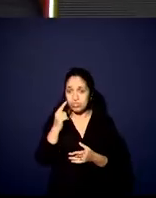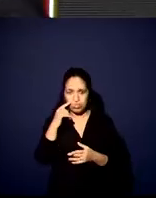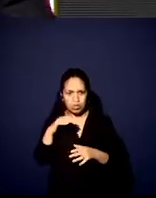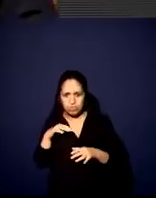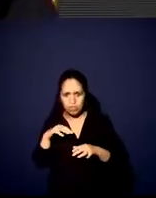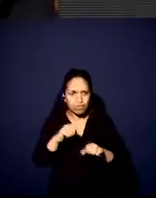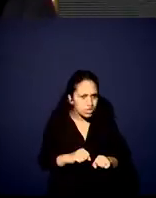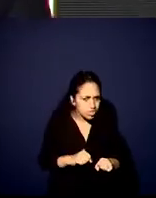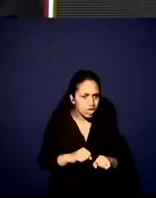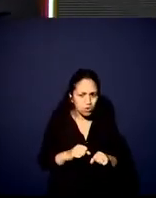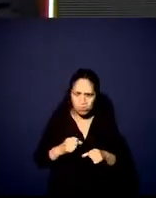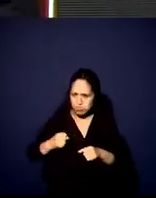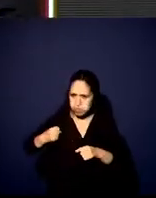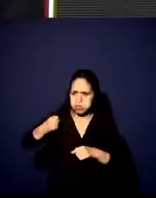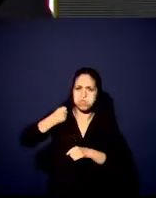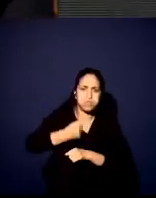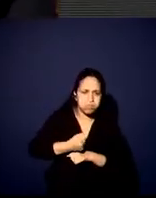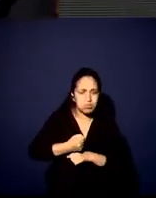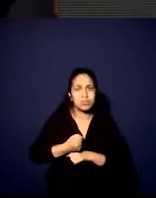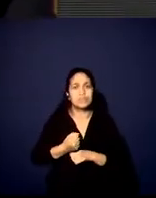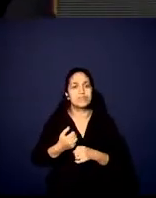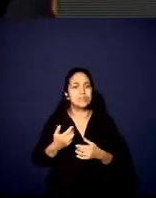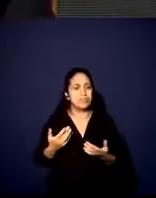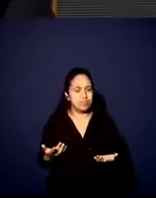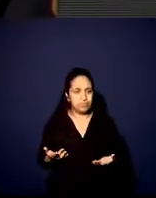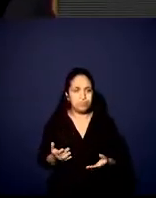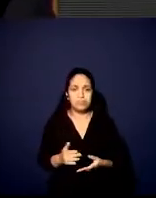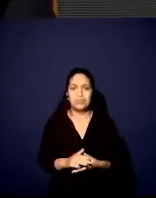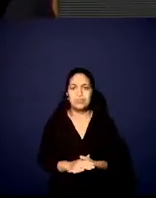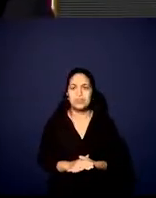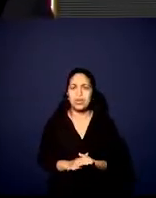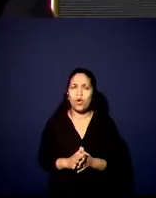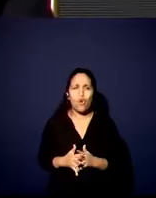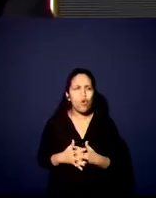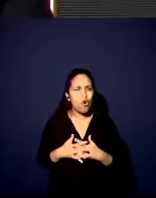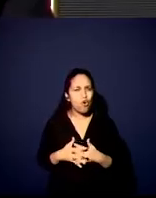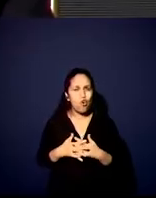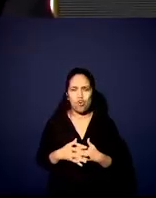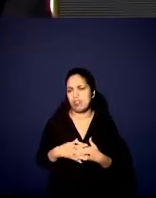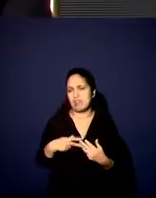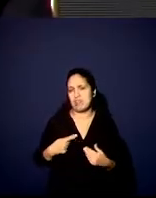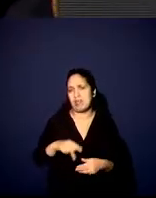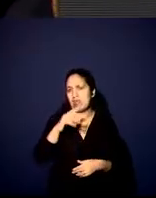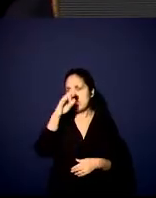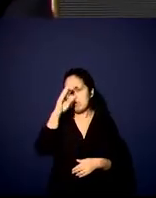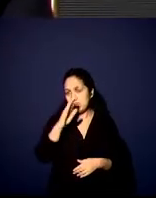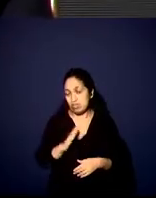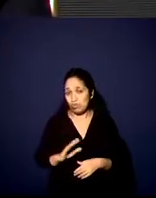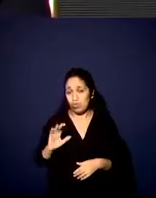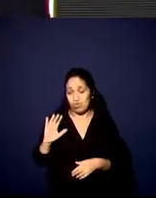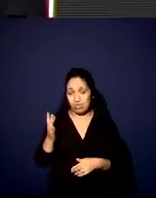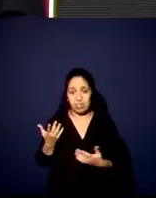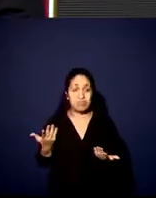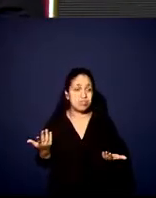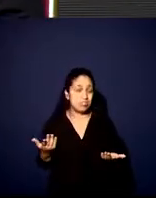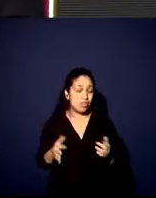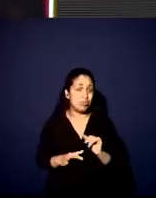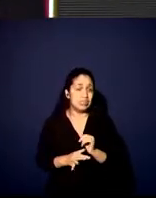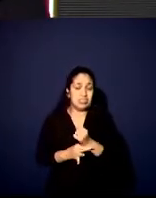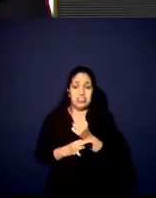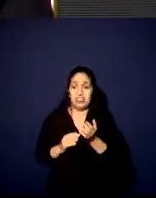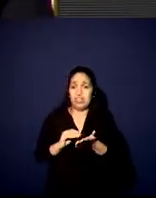superposição de um poder sobre o outro de uma maneira bastante confusa no Brasil isso causa insegurança jurídica